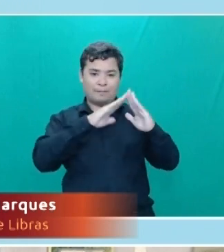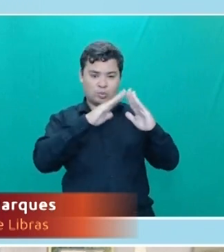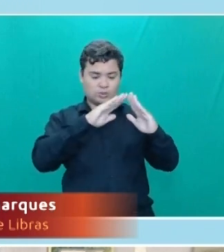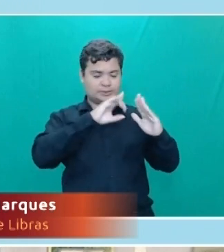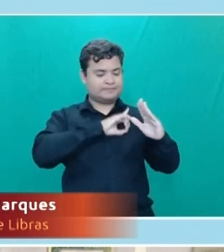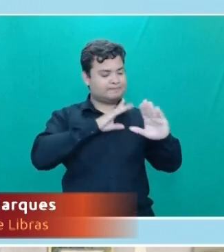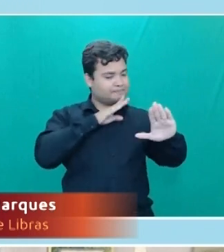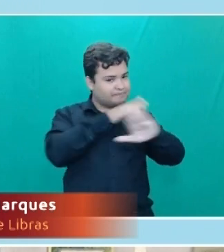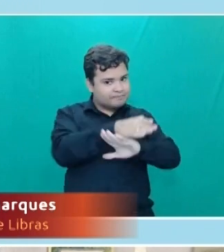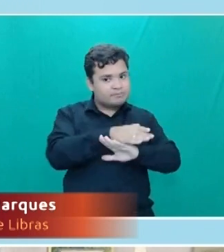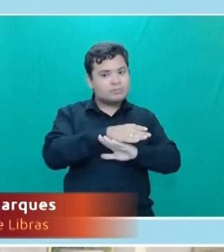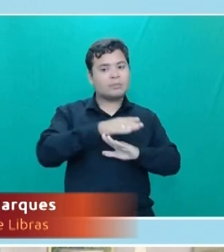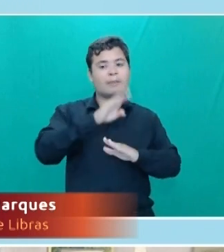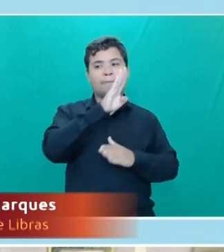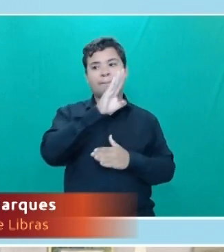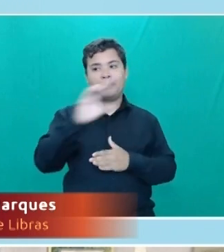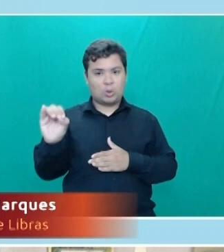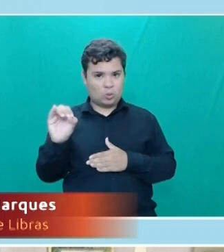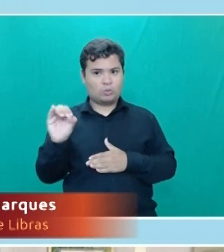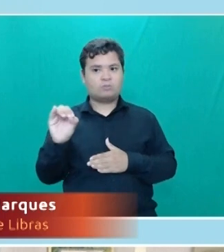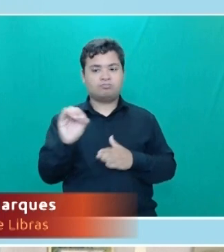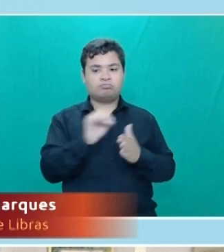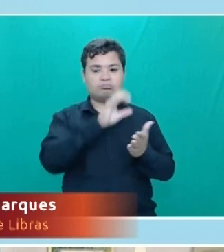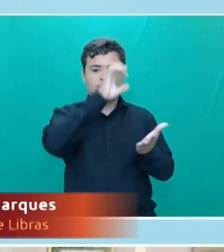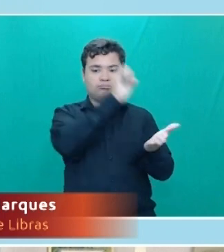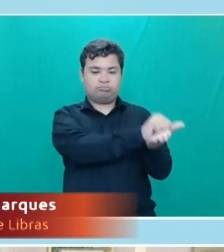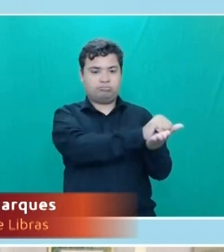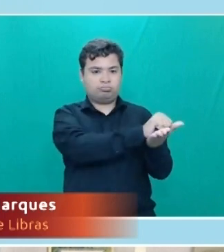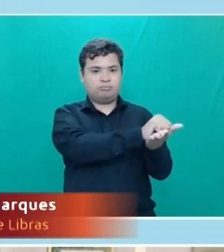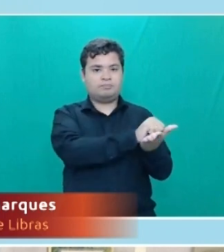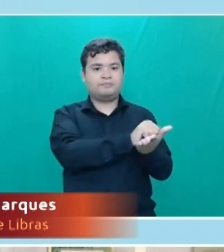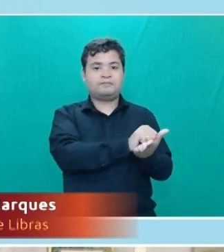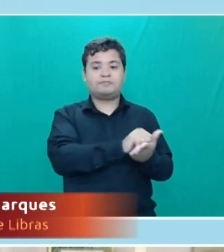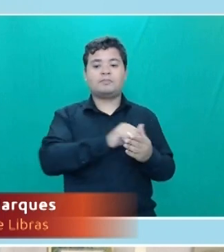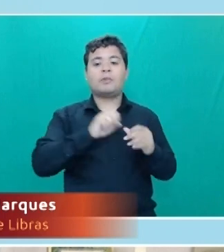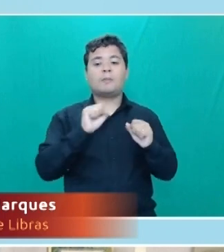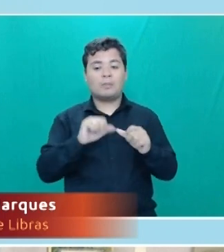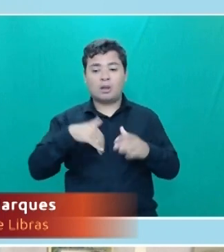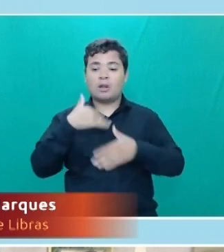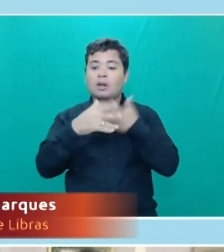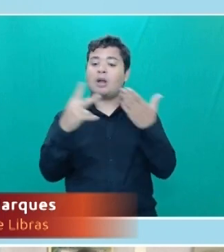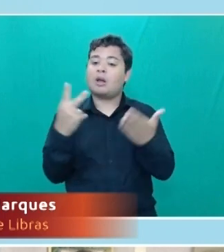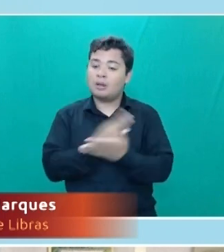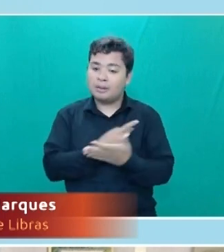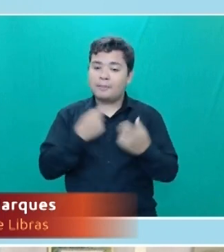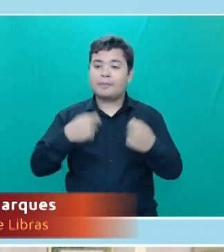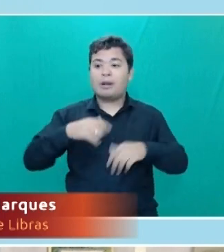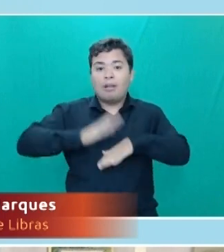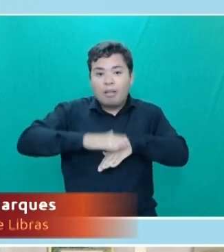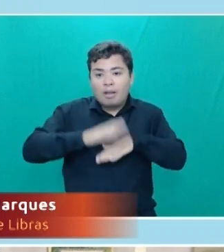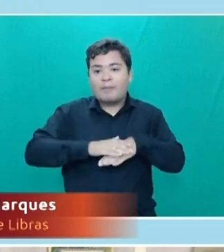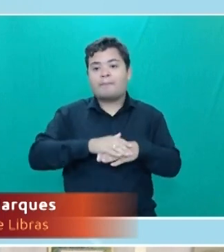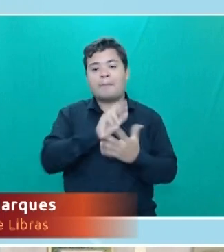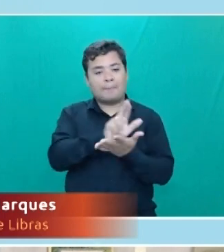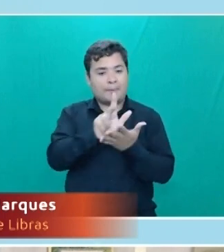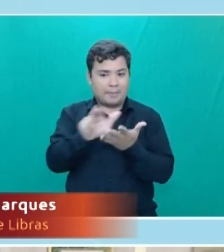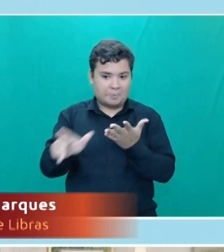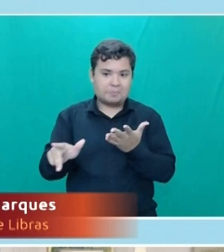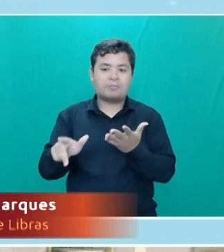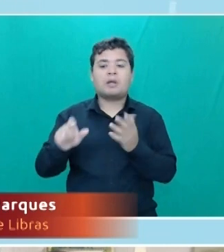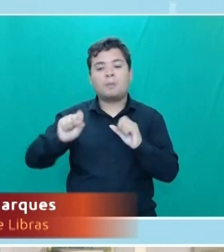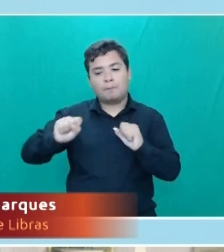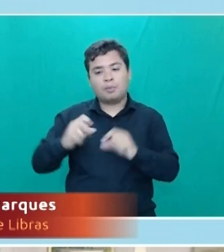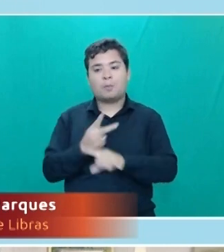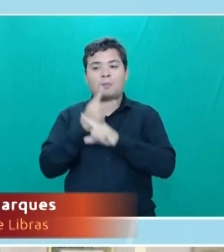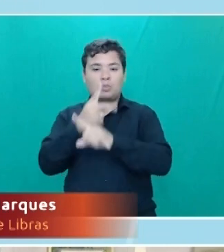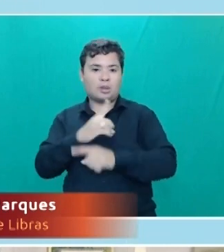a ocorrência. Pode ser que do fato em si decorra a necessidade de outras providências, e então a pessoa pode procurar também